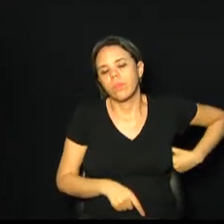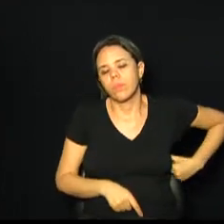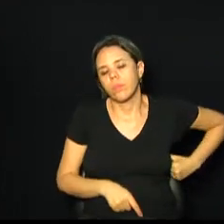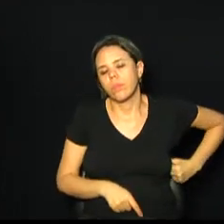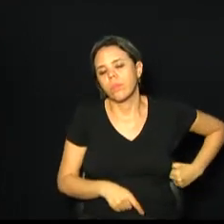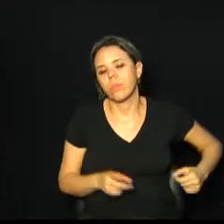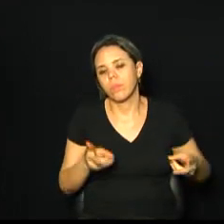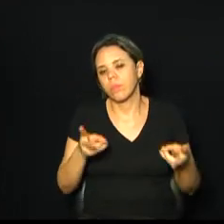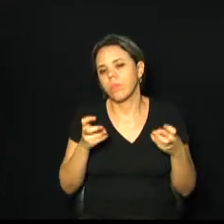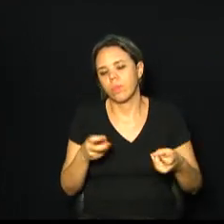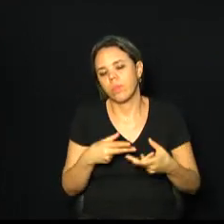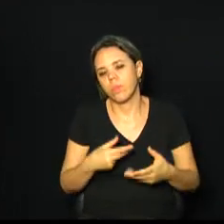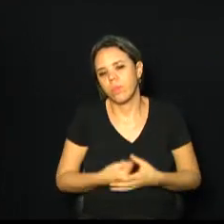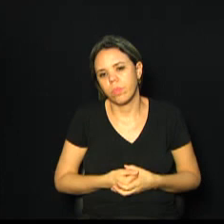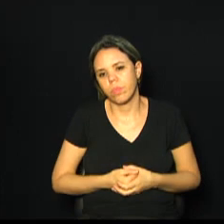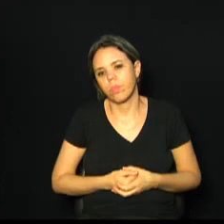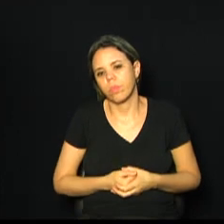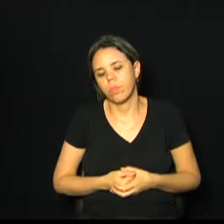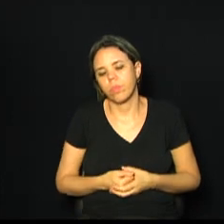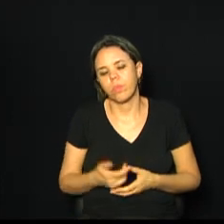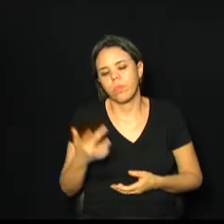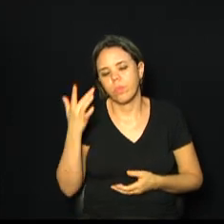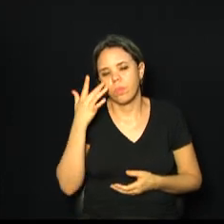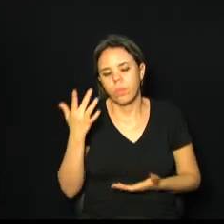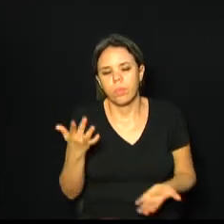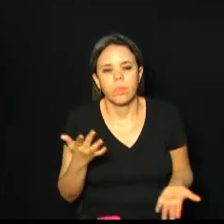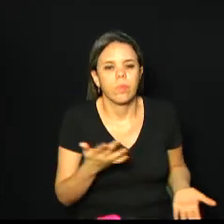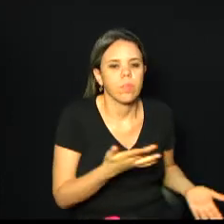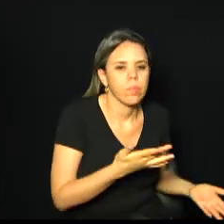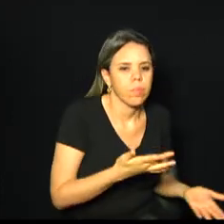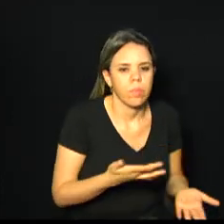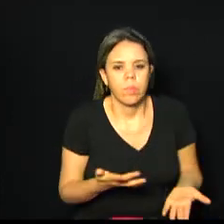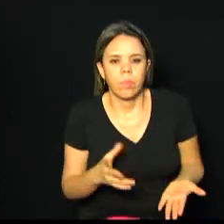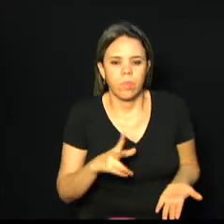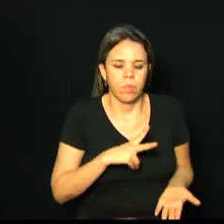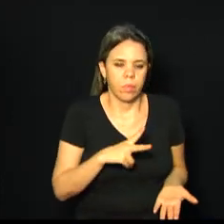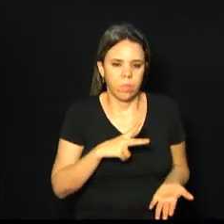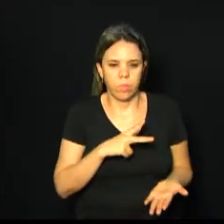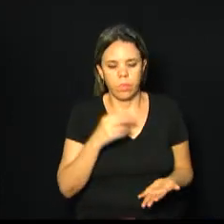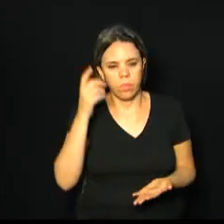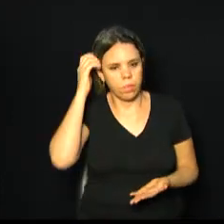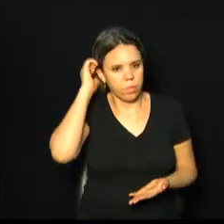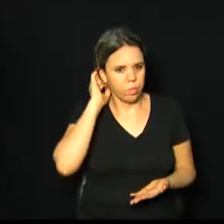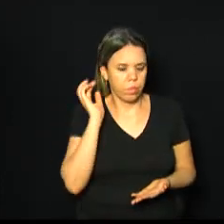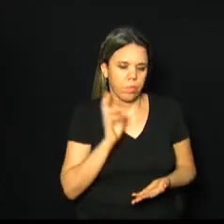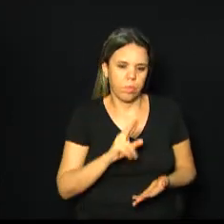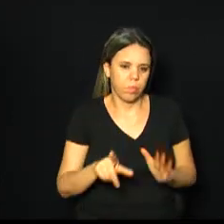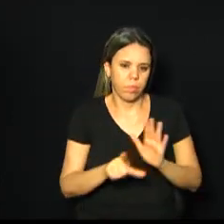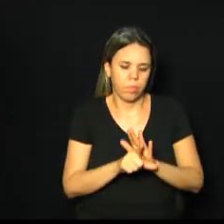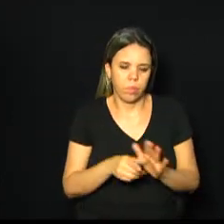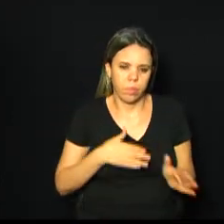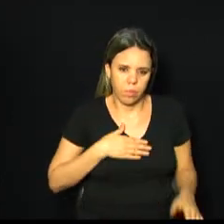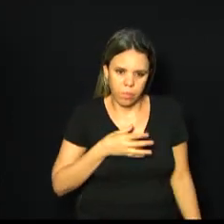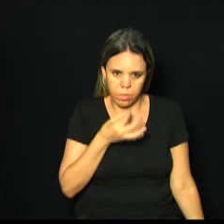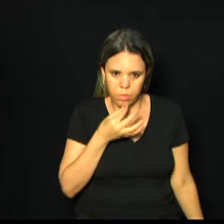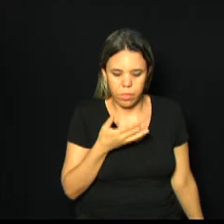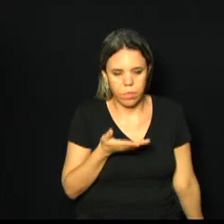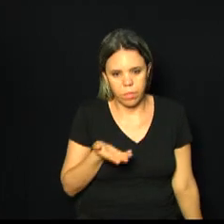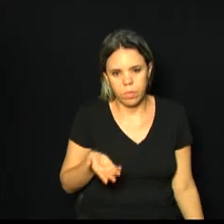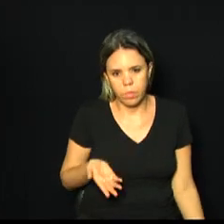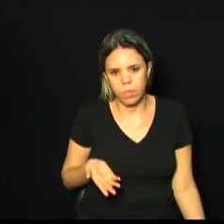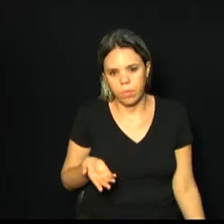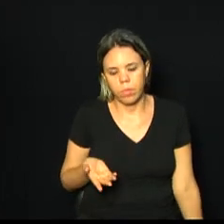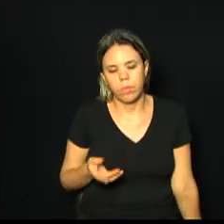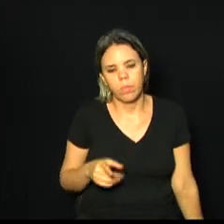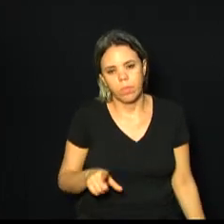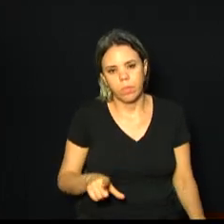Percebe? É uma coisa assim, eu acho... É visão pessoal, tá? Não é da lei, mas é a minha pessoal. Essa lei